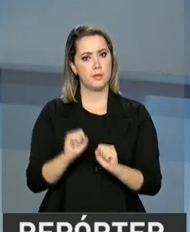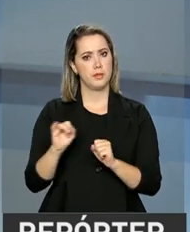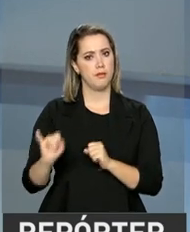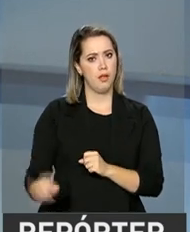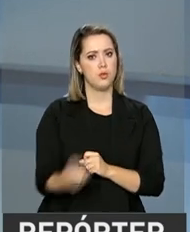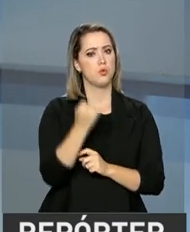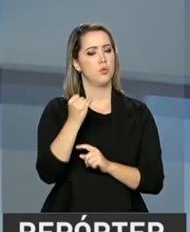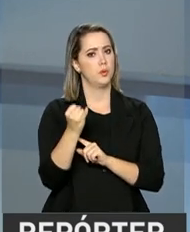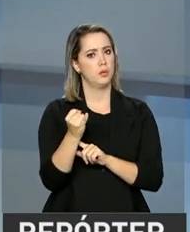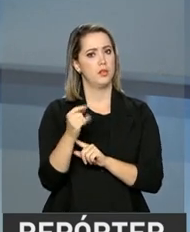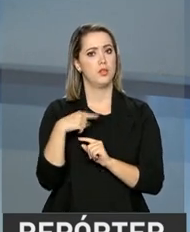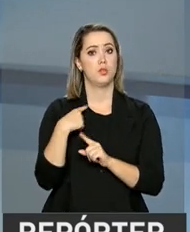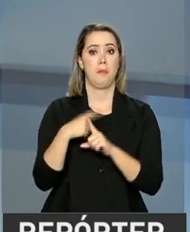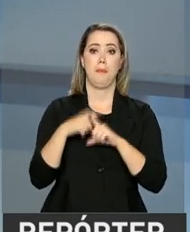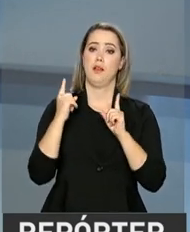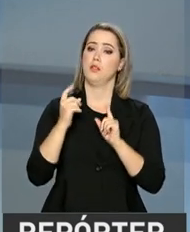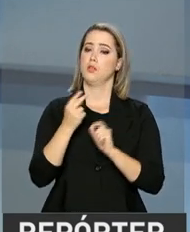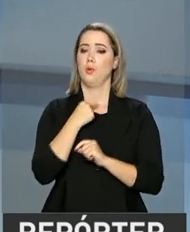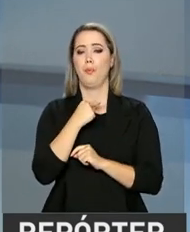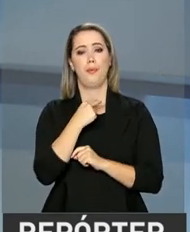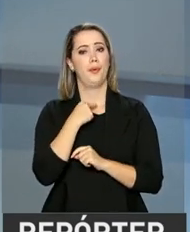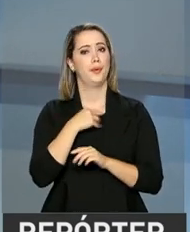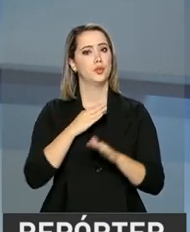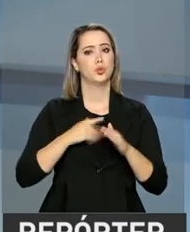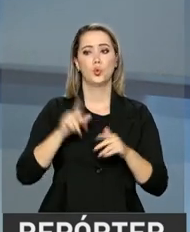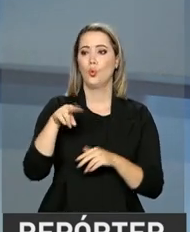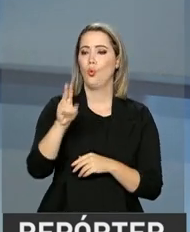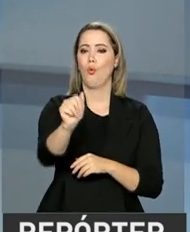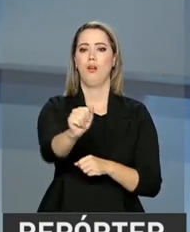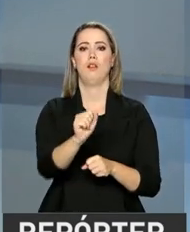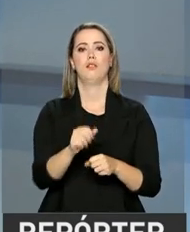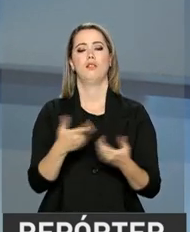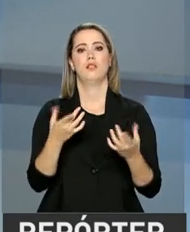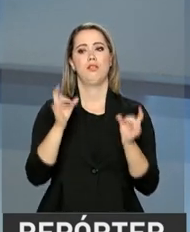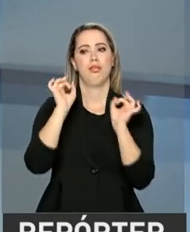possibilidades. Mas nós não podemos, em nenhum momento, deixar